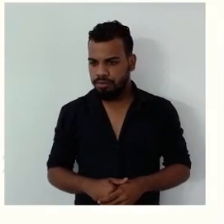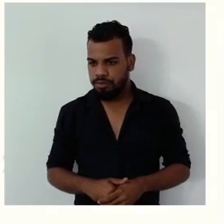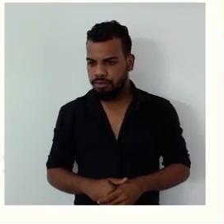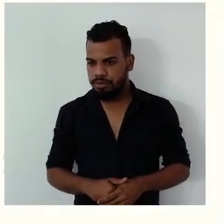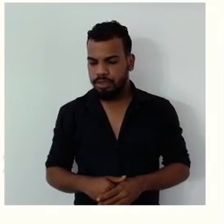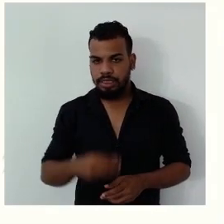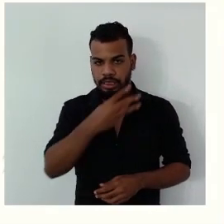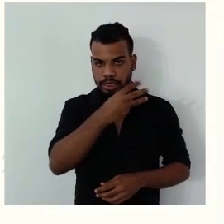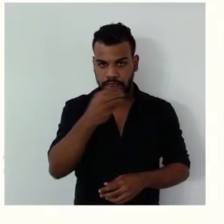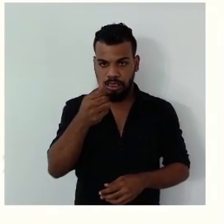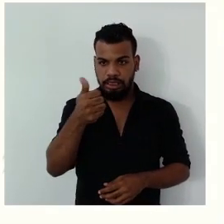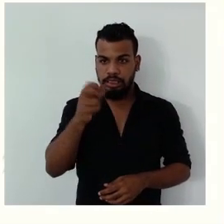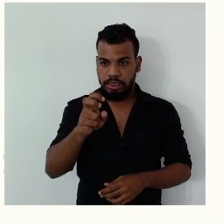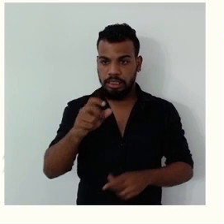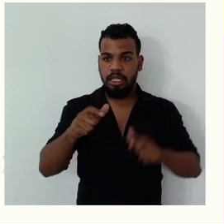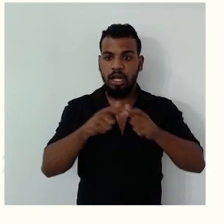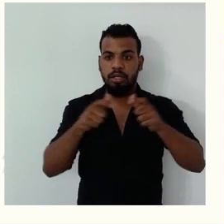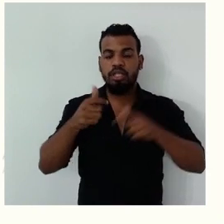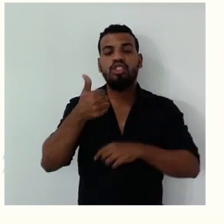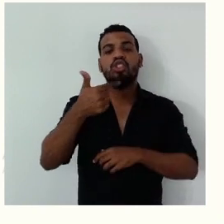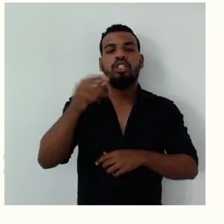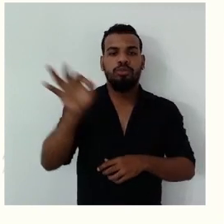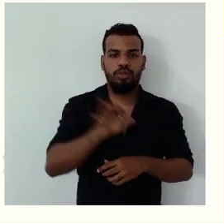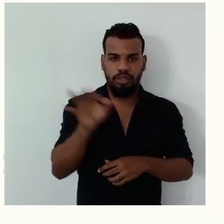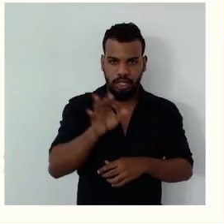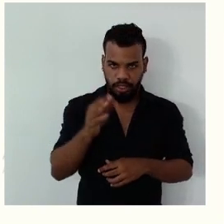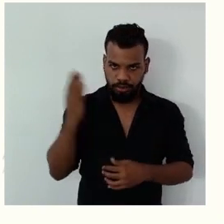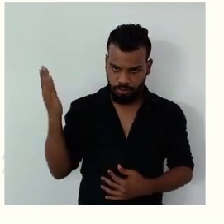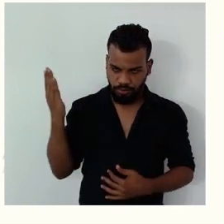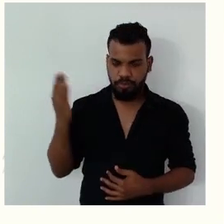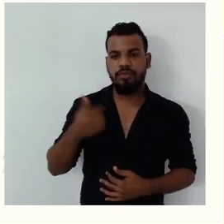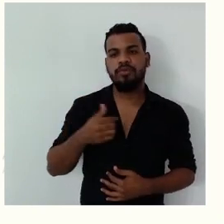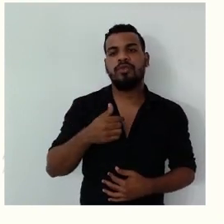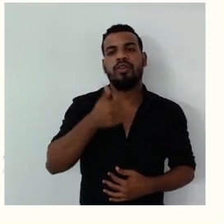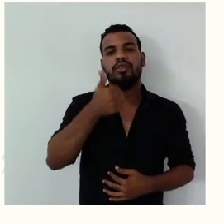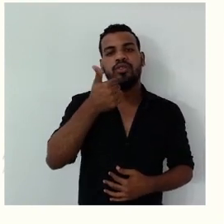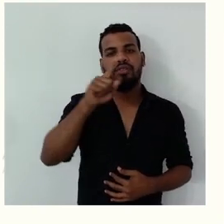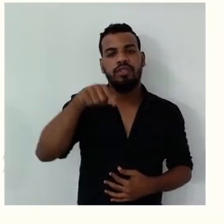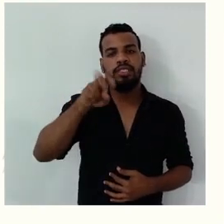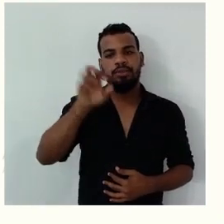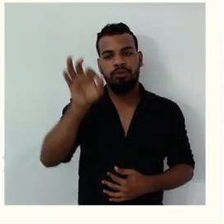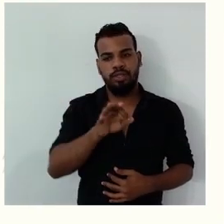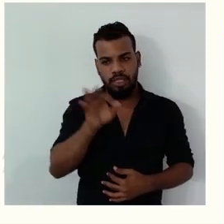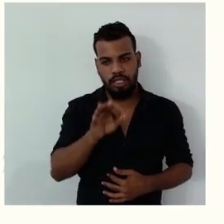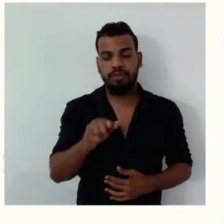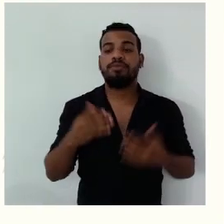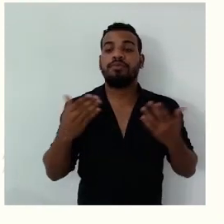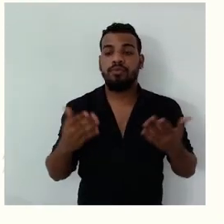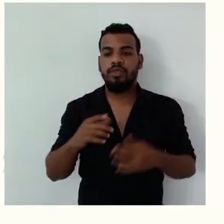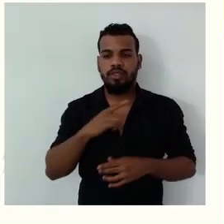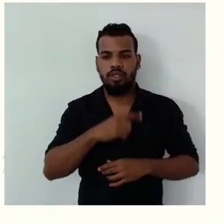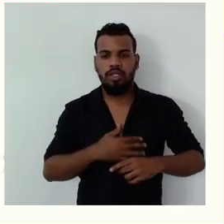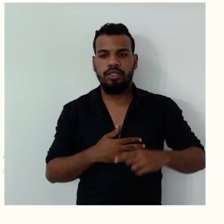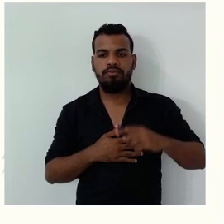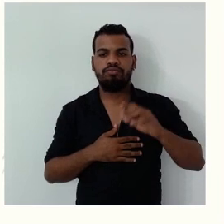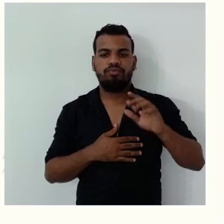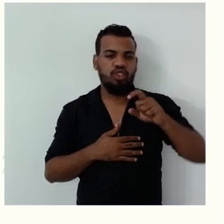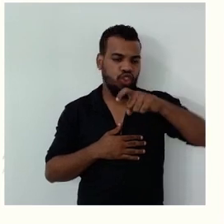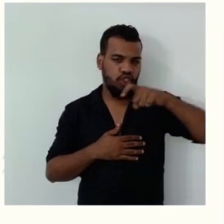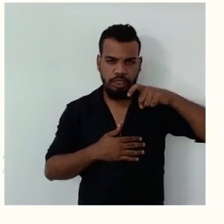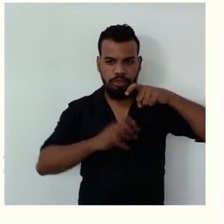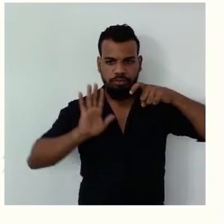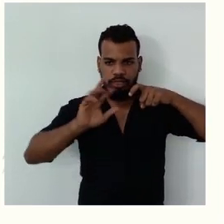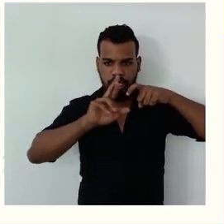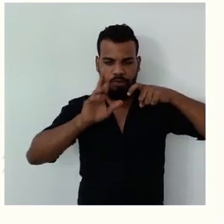315 equivale ao aumento de 12%, nesse caso, 12,5%. Então, se eu tenho X%, então